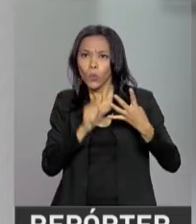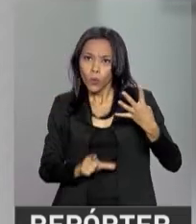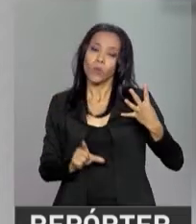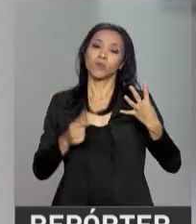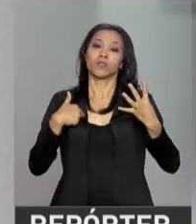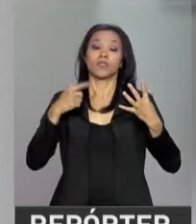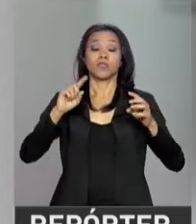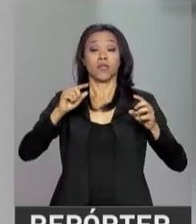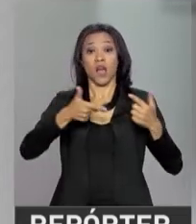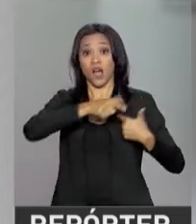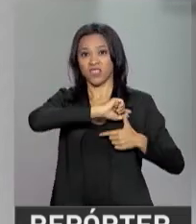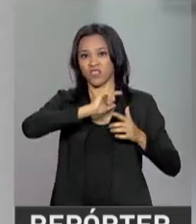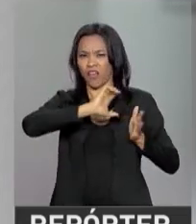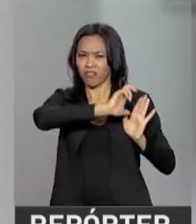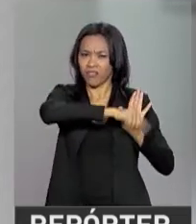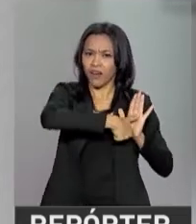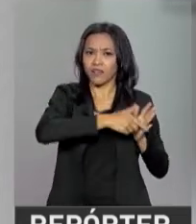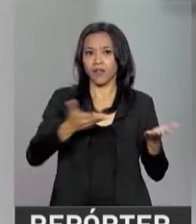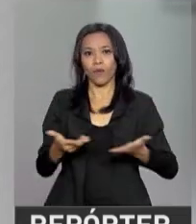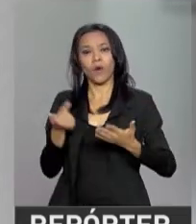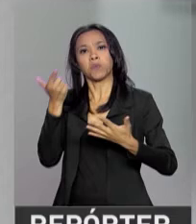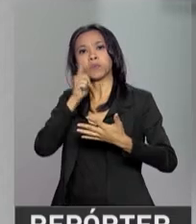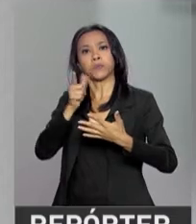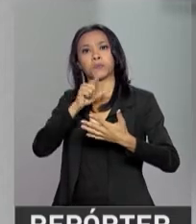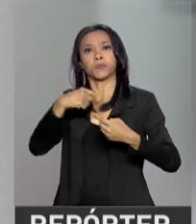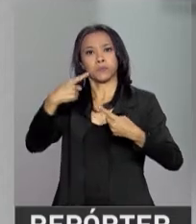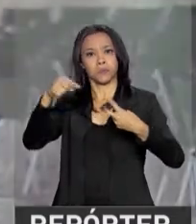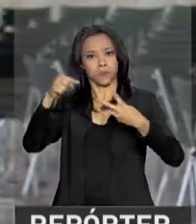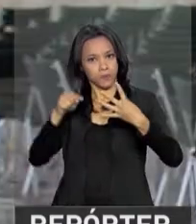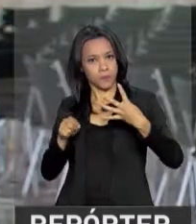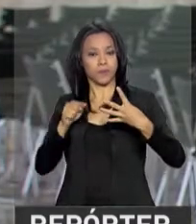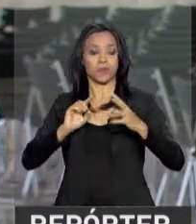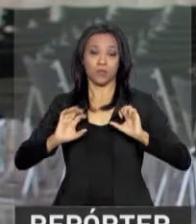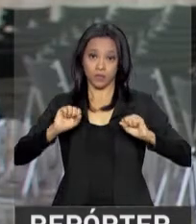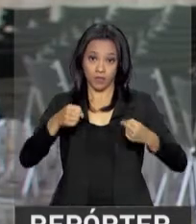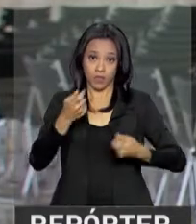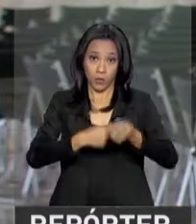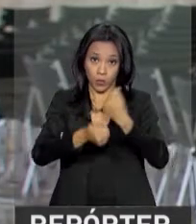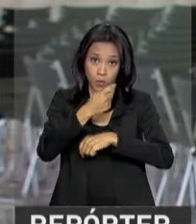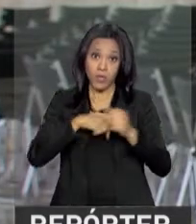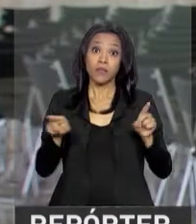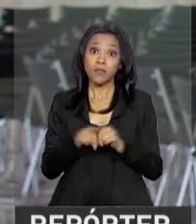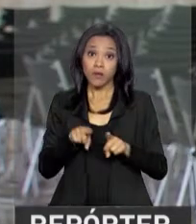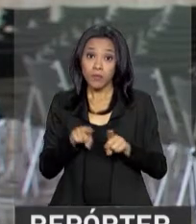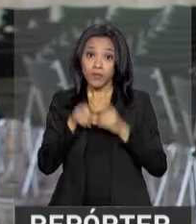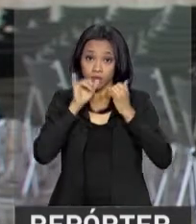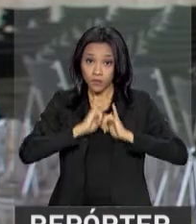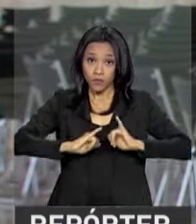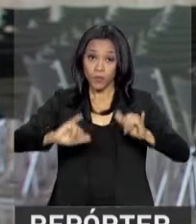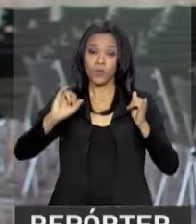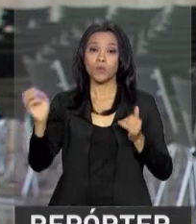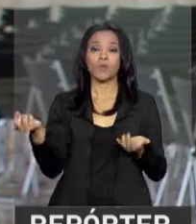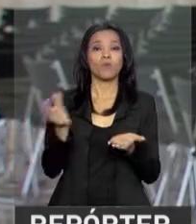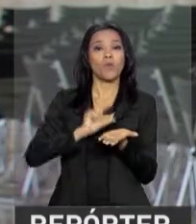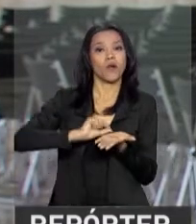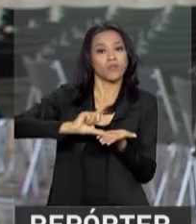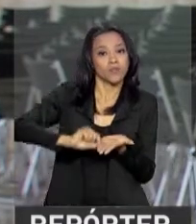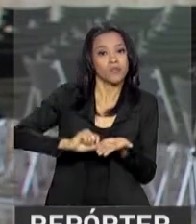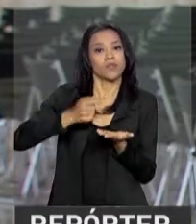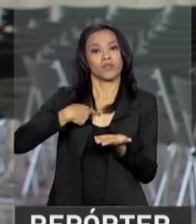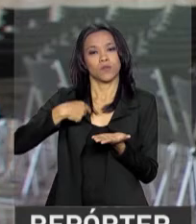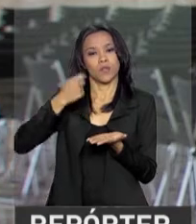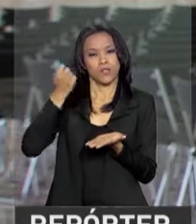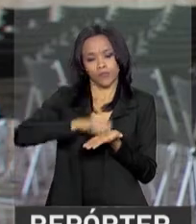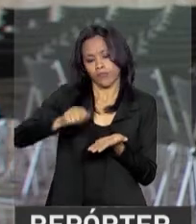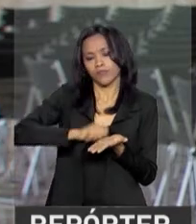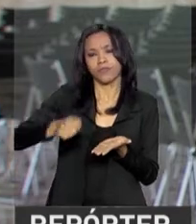em crescimento econômico. Ele também destacou um artigo escrito por ele, publicado hoje. Nesse artigo, ele diz que o governo conseguiu atingir todas as